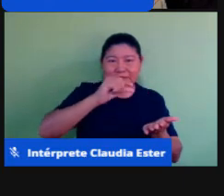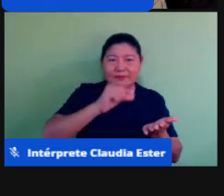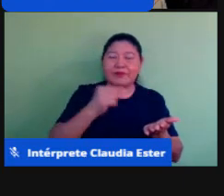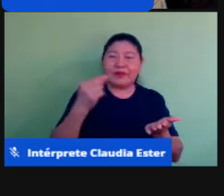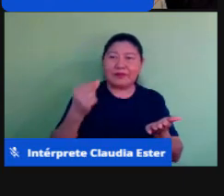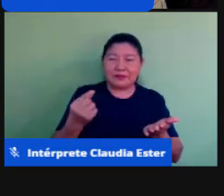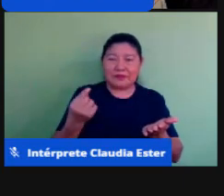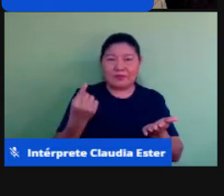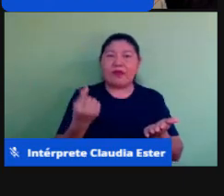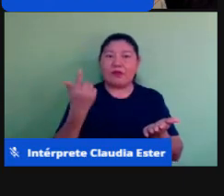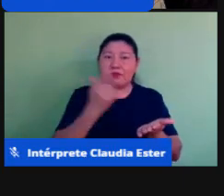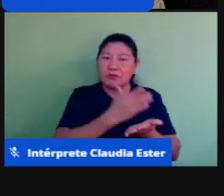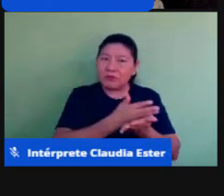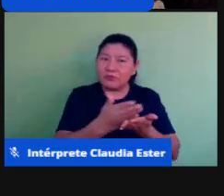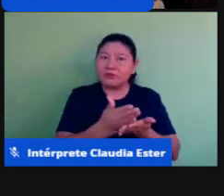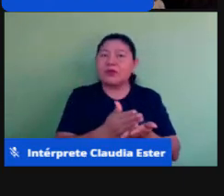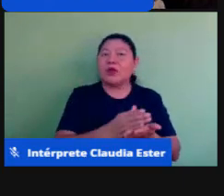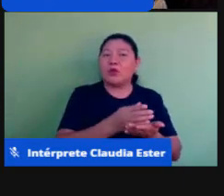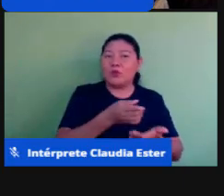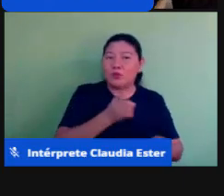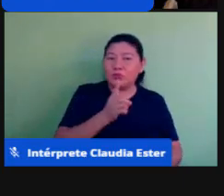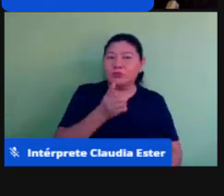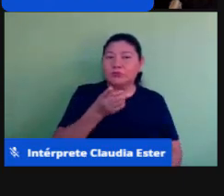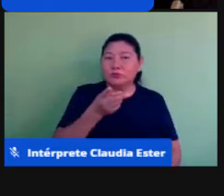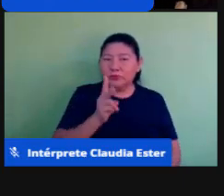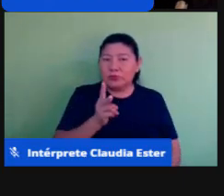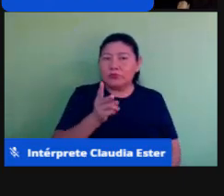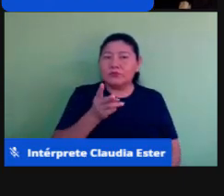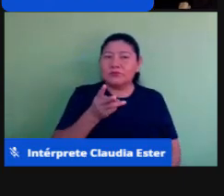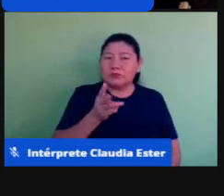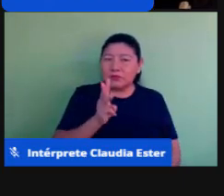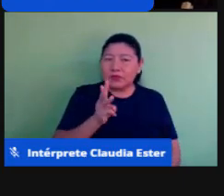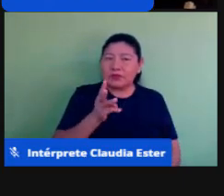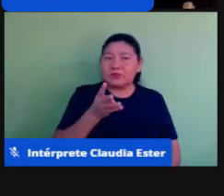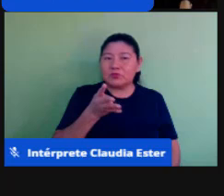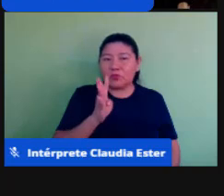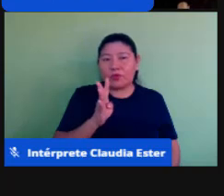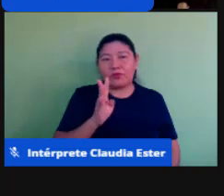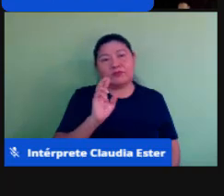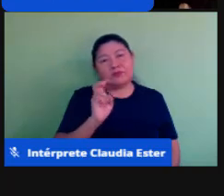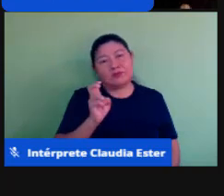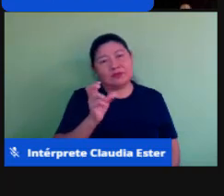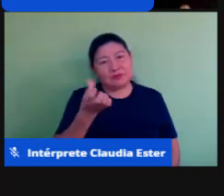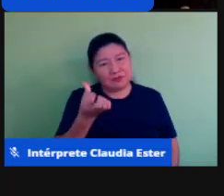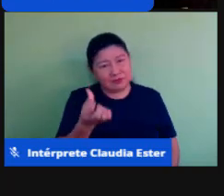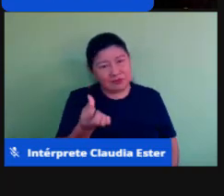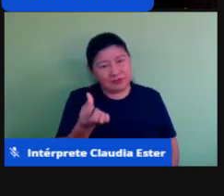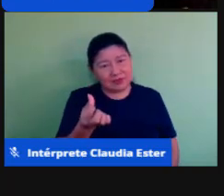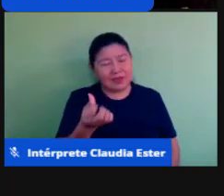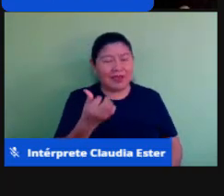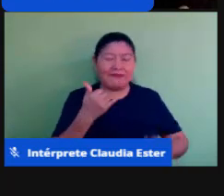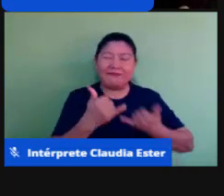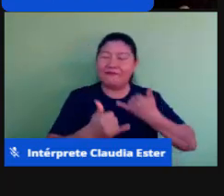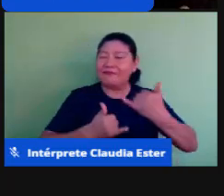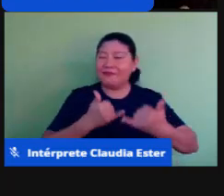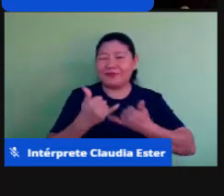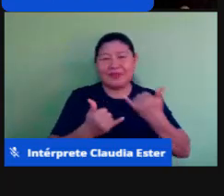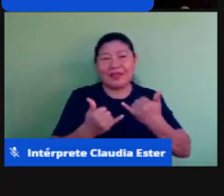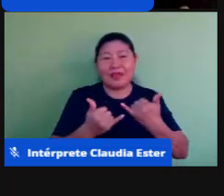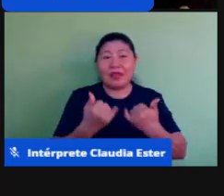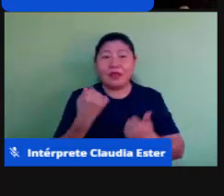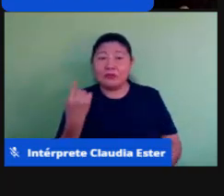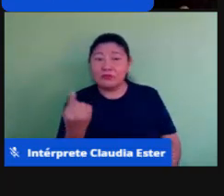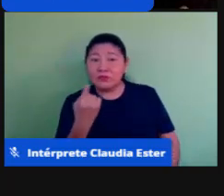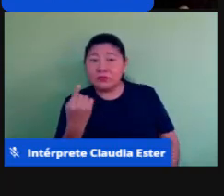contando, certo? Vai estar relacionando. Contou até o número 6. Ele pode brincar sozinho, ele